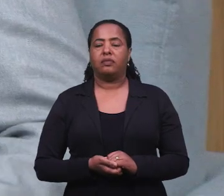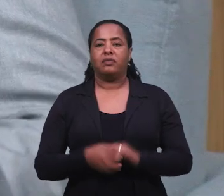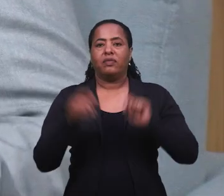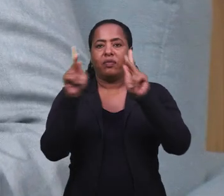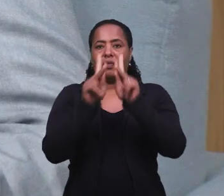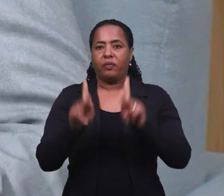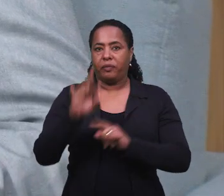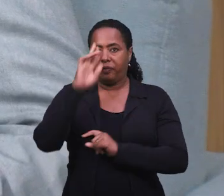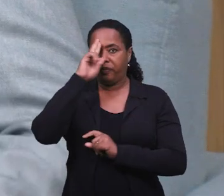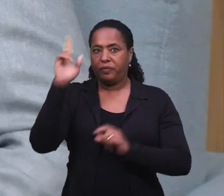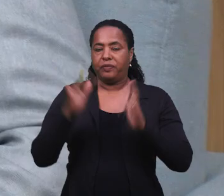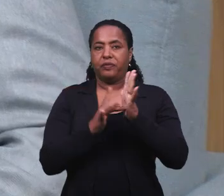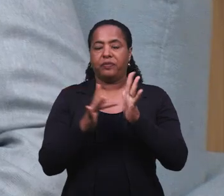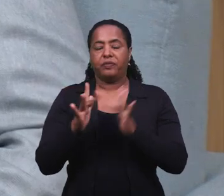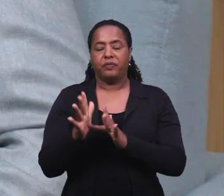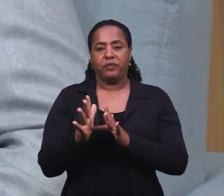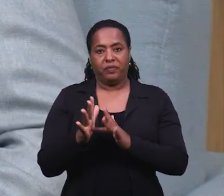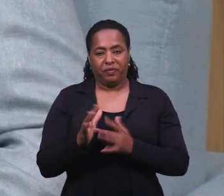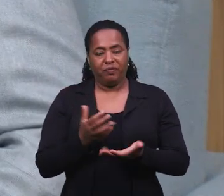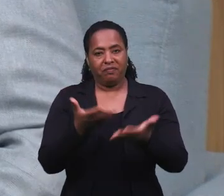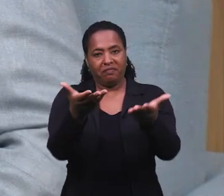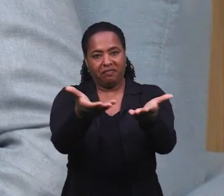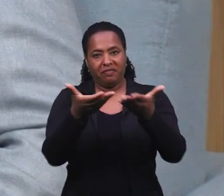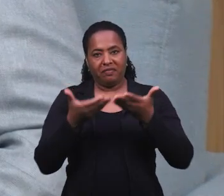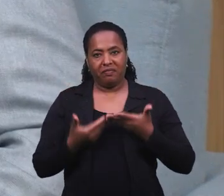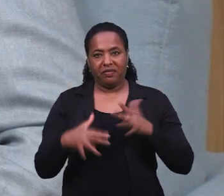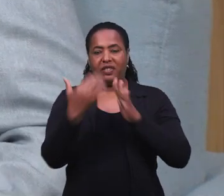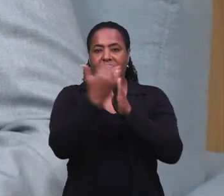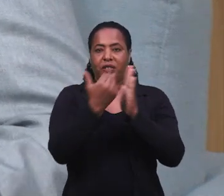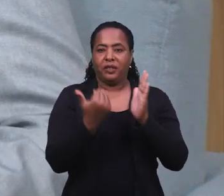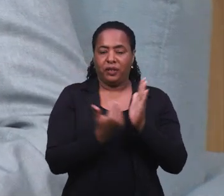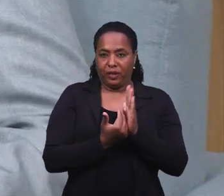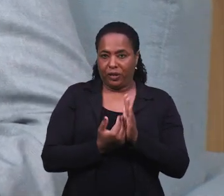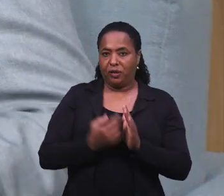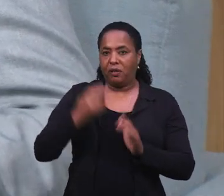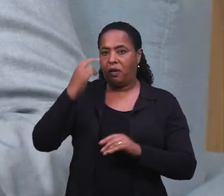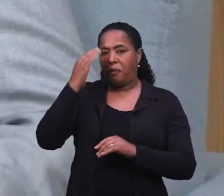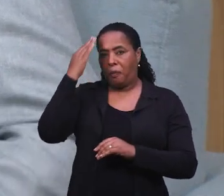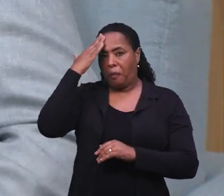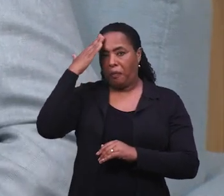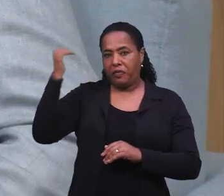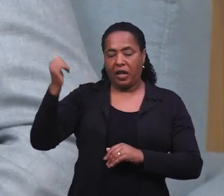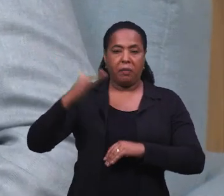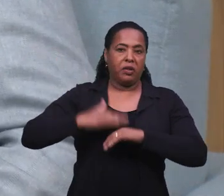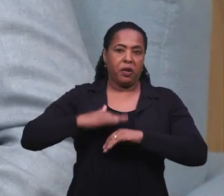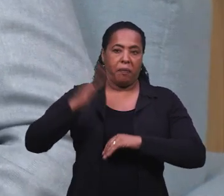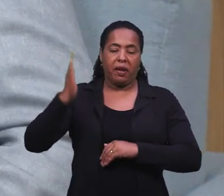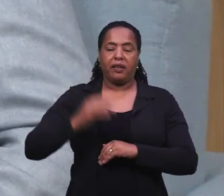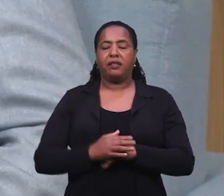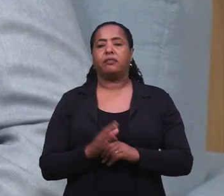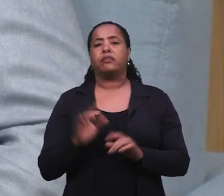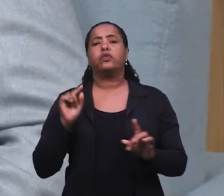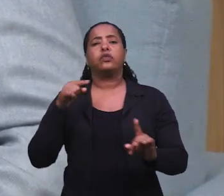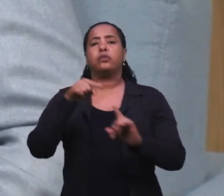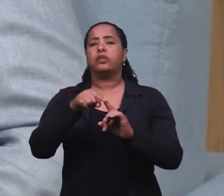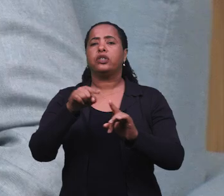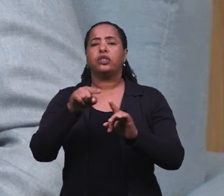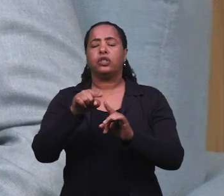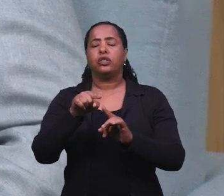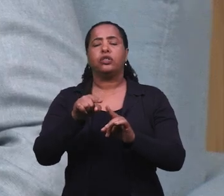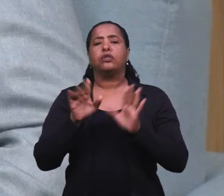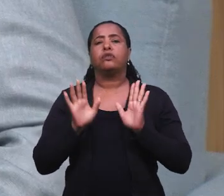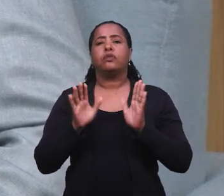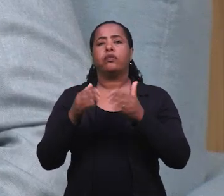A paz do Senhor Jesus, seja bem-vindo ao programa Mais Sábios, um programa para toda a família. Aqui nós